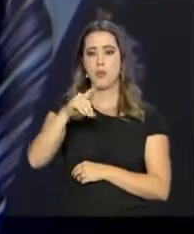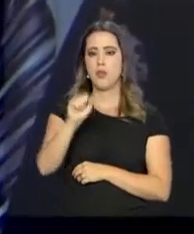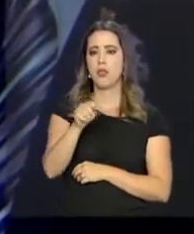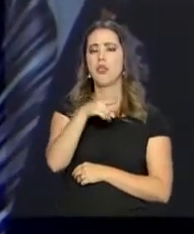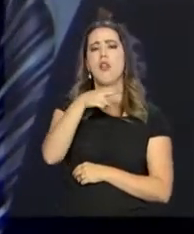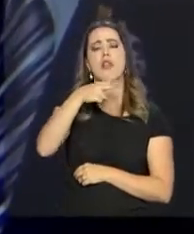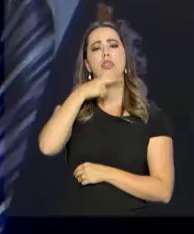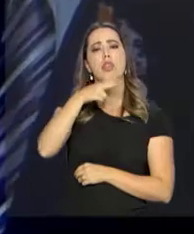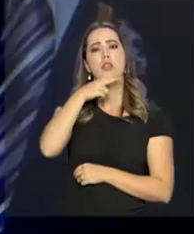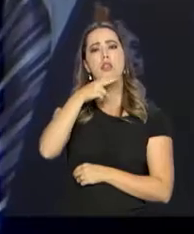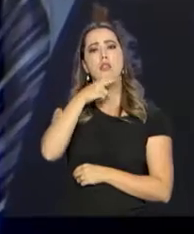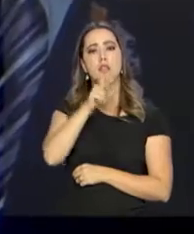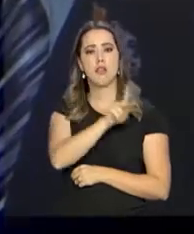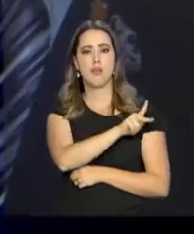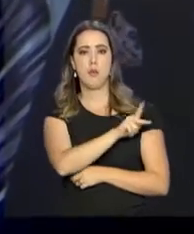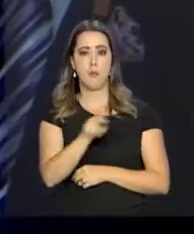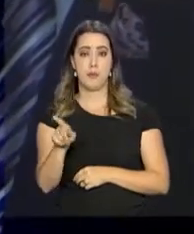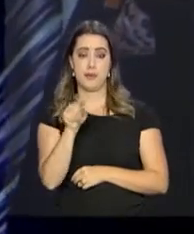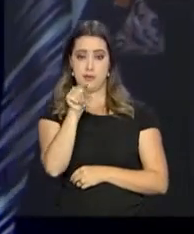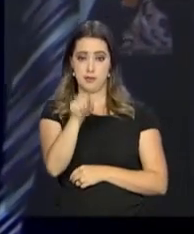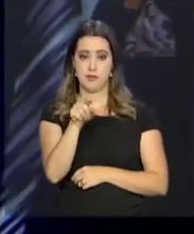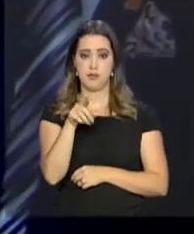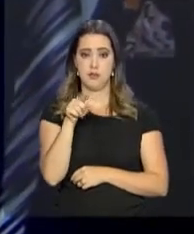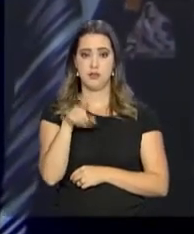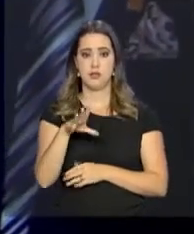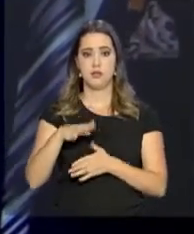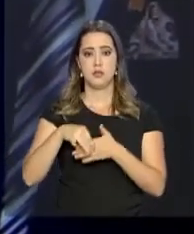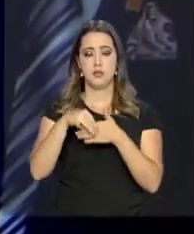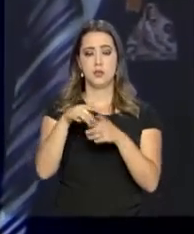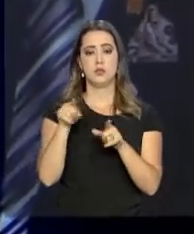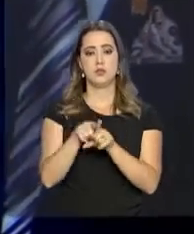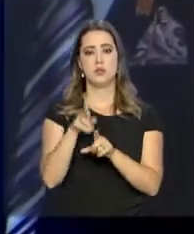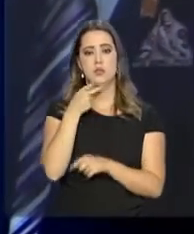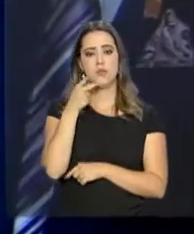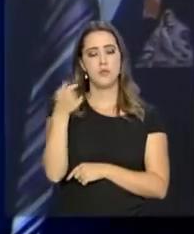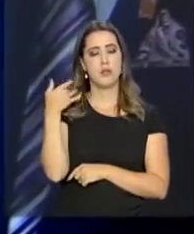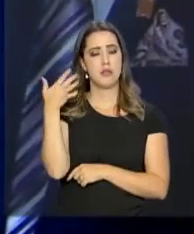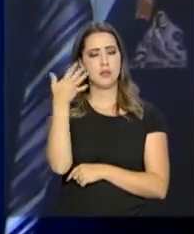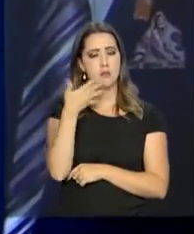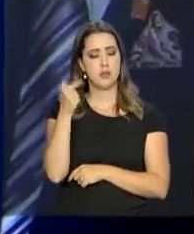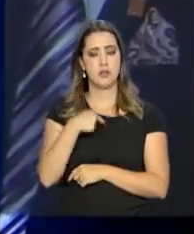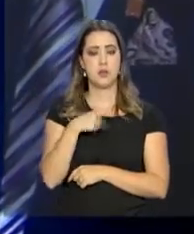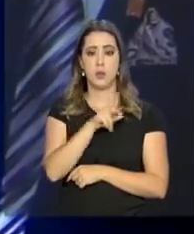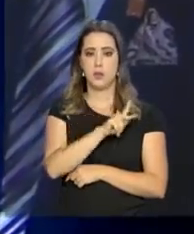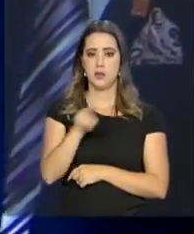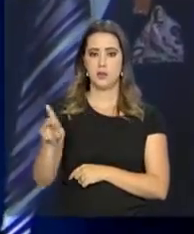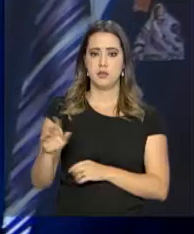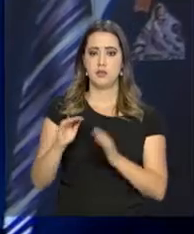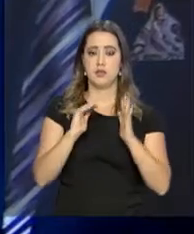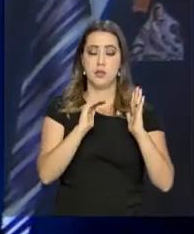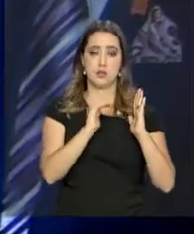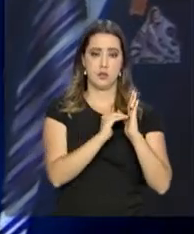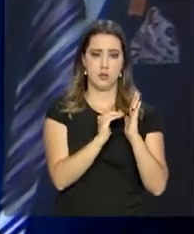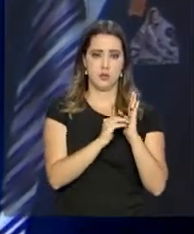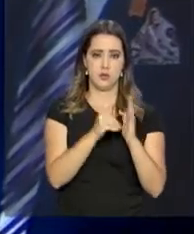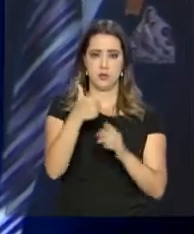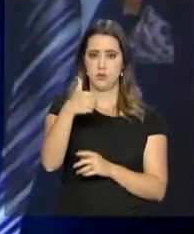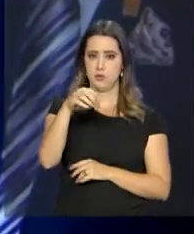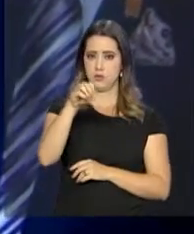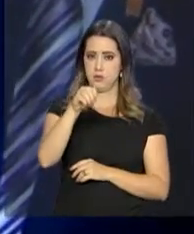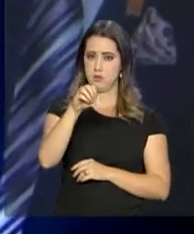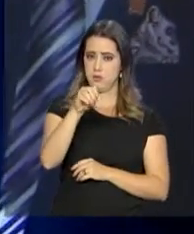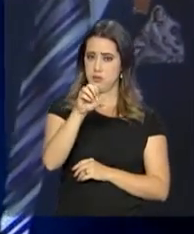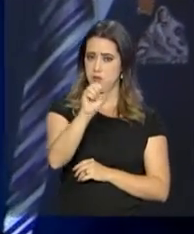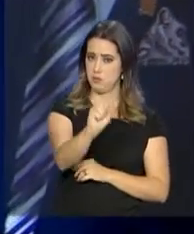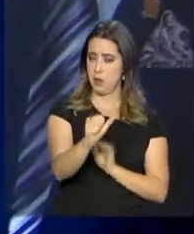presidente e diretor da Fundação Nelson Mandela. Contei que quando eu presidi a Câmara dos Deputados, em